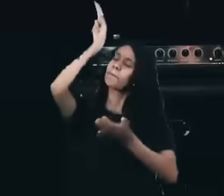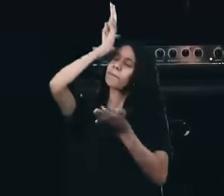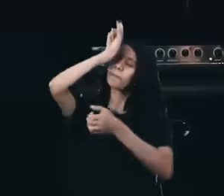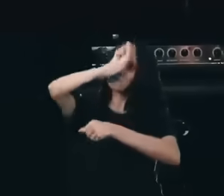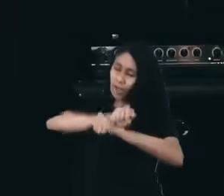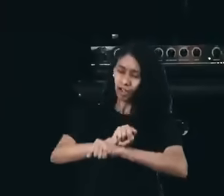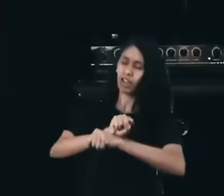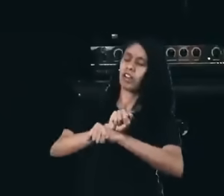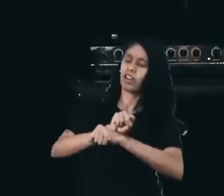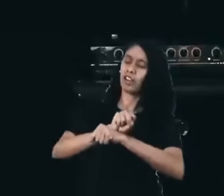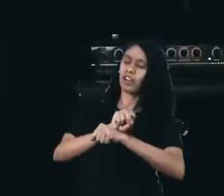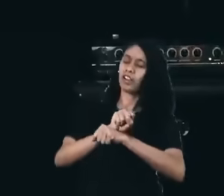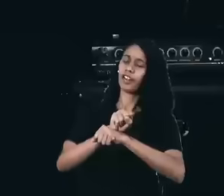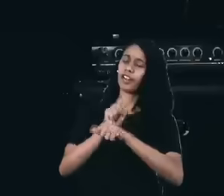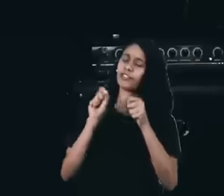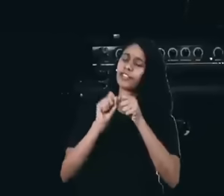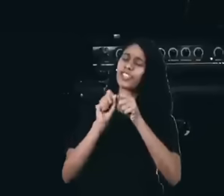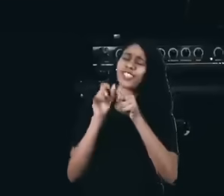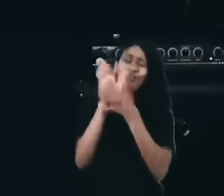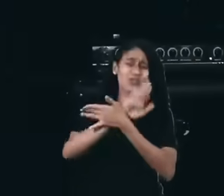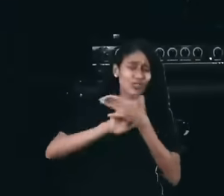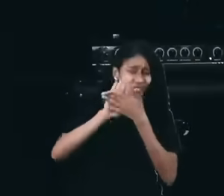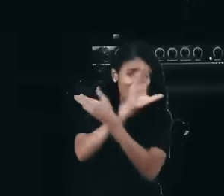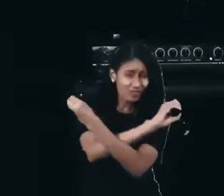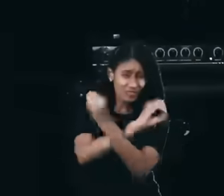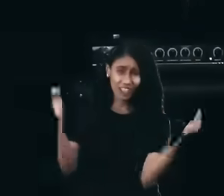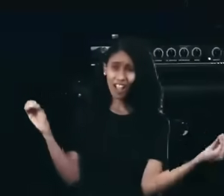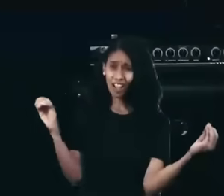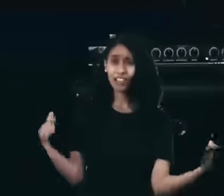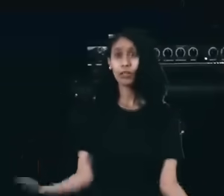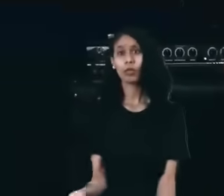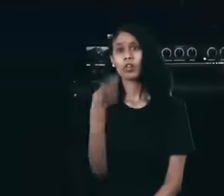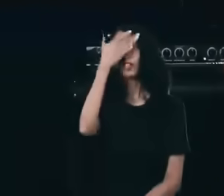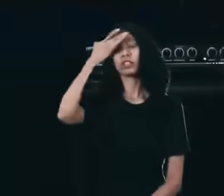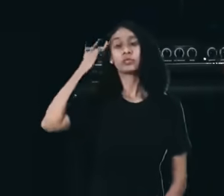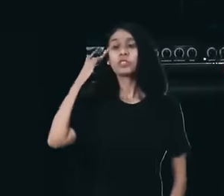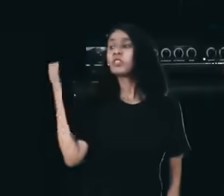na passividade. Quantas pessoas e quantas mulheres não estão